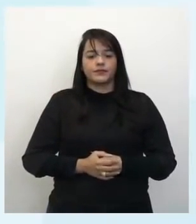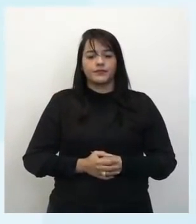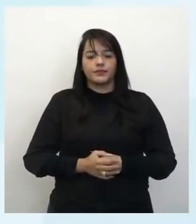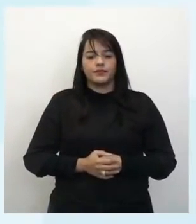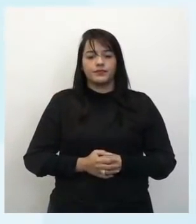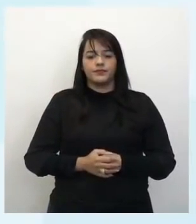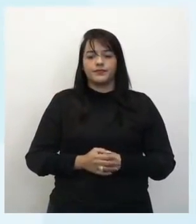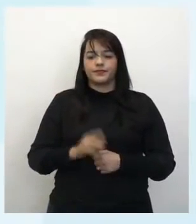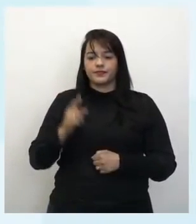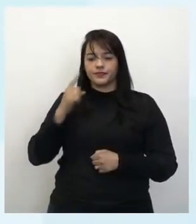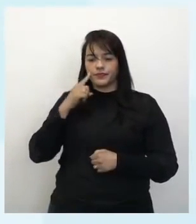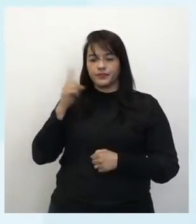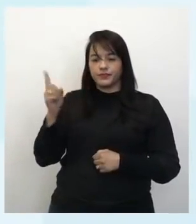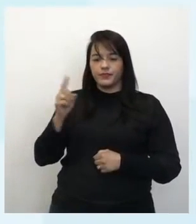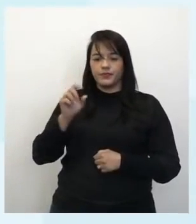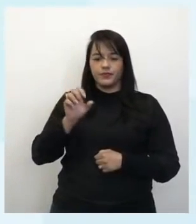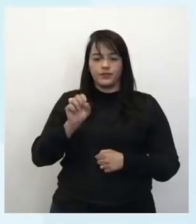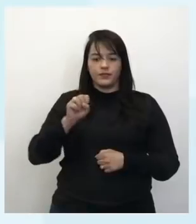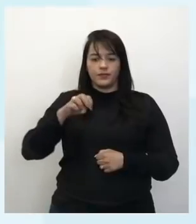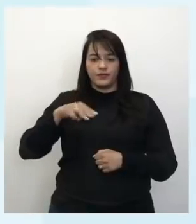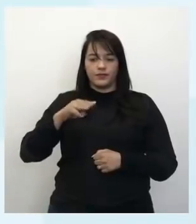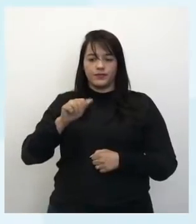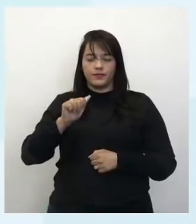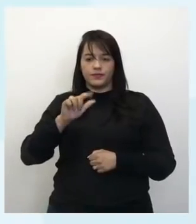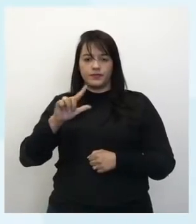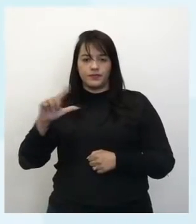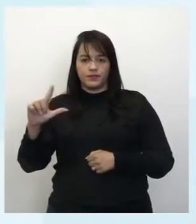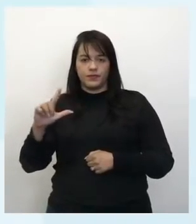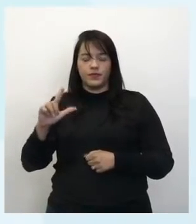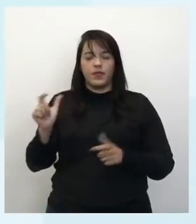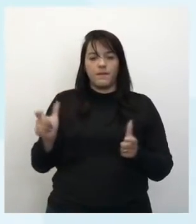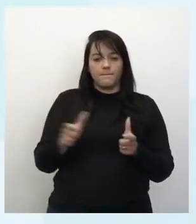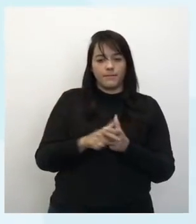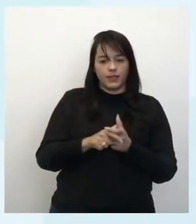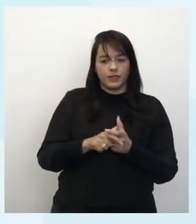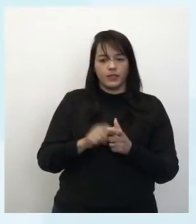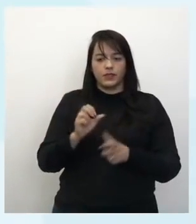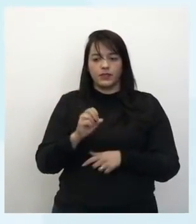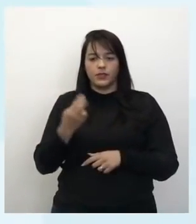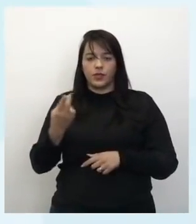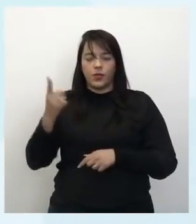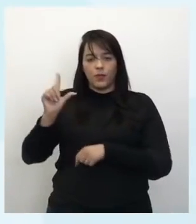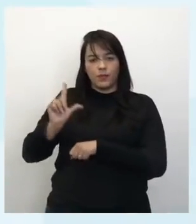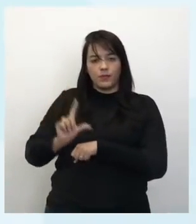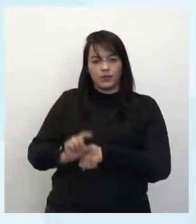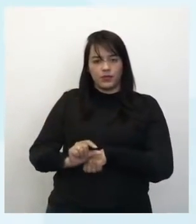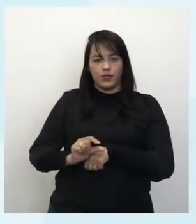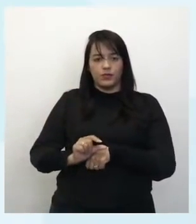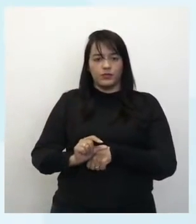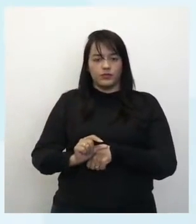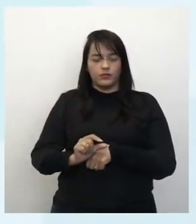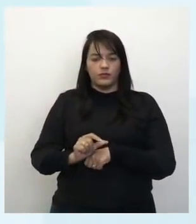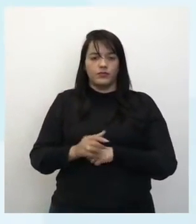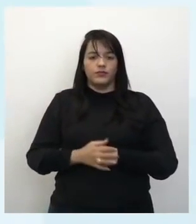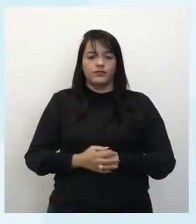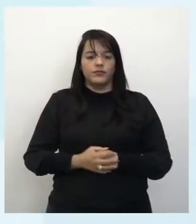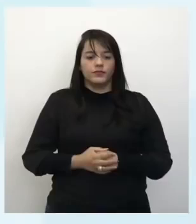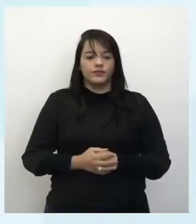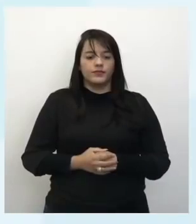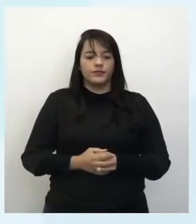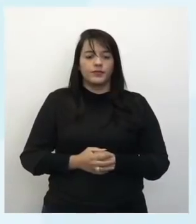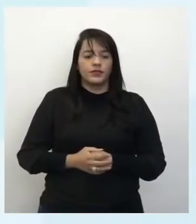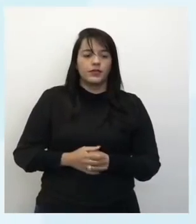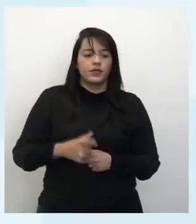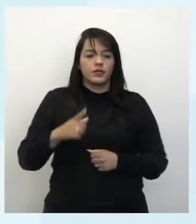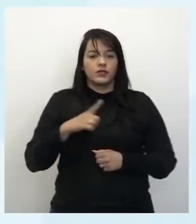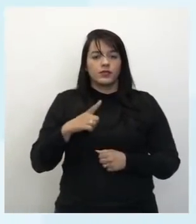continent. Por quê? Small, pequeno, the smallest, o menor continente. Lembrando que assim, alguns